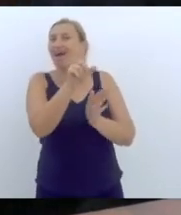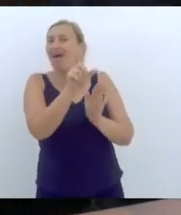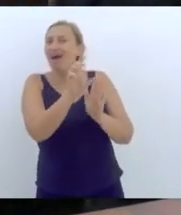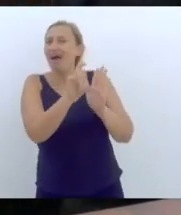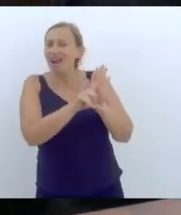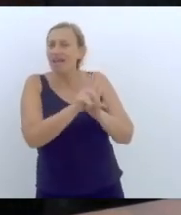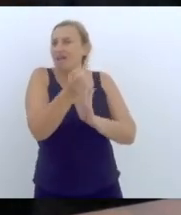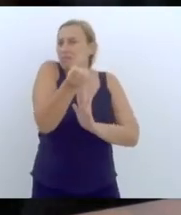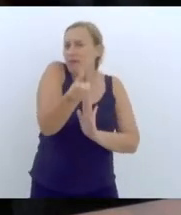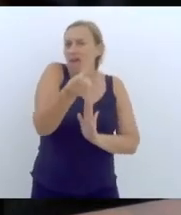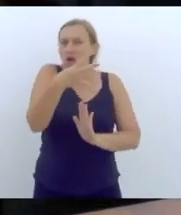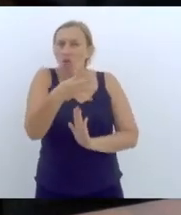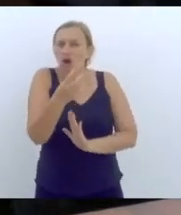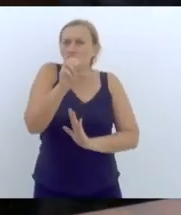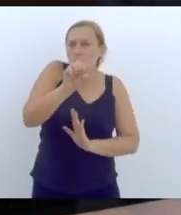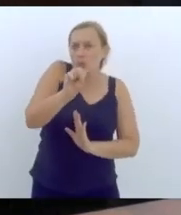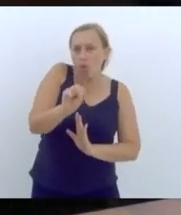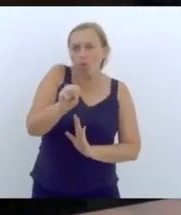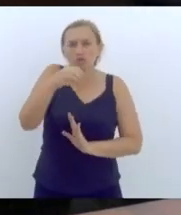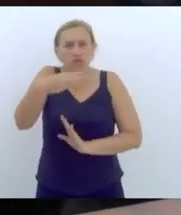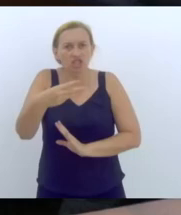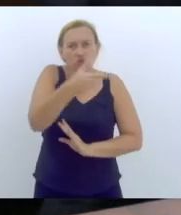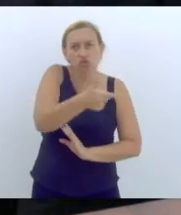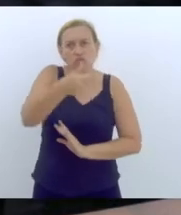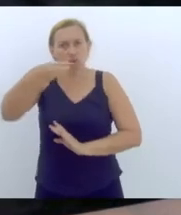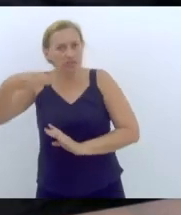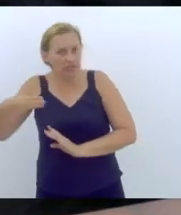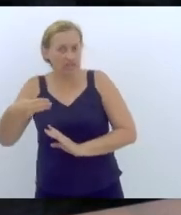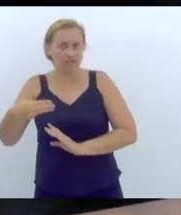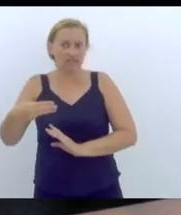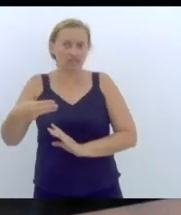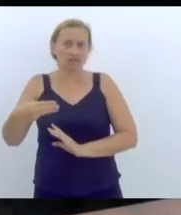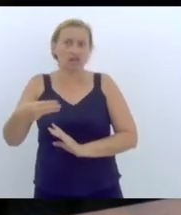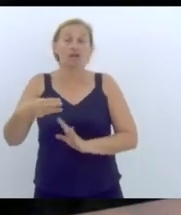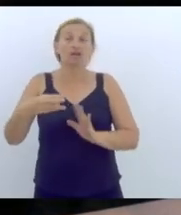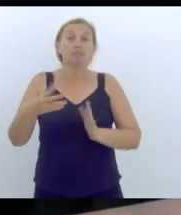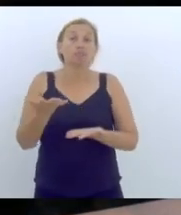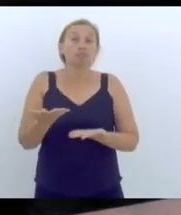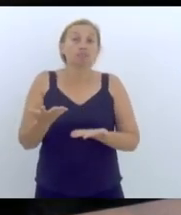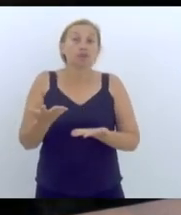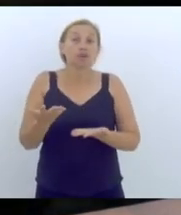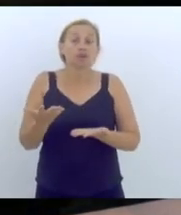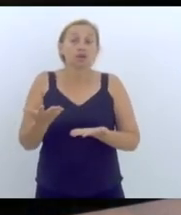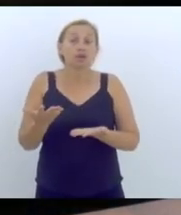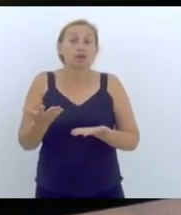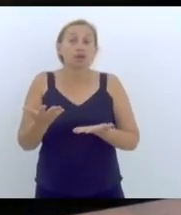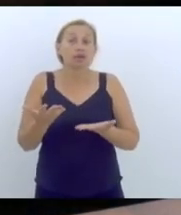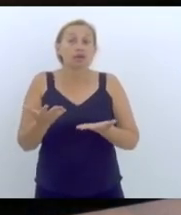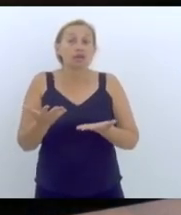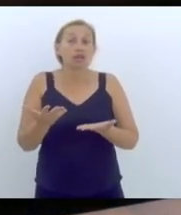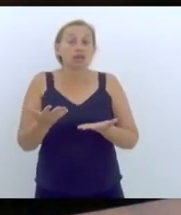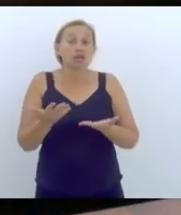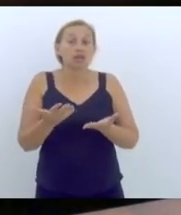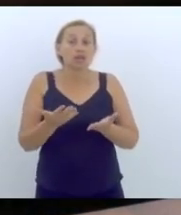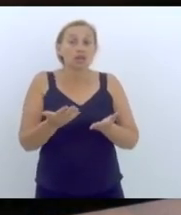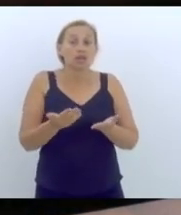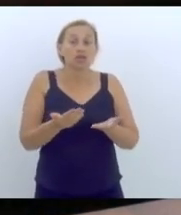6483 de 2013, que determina